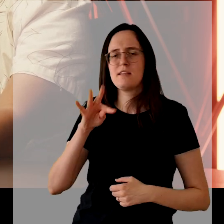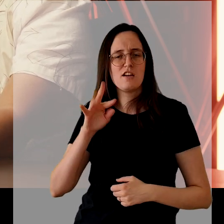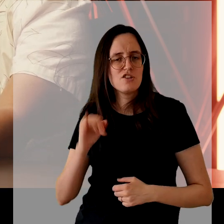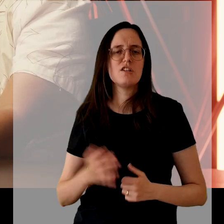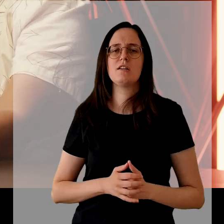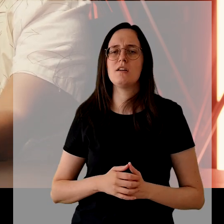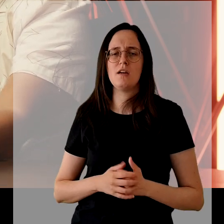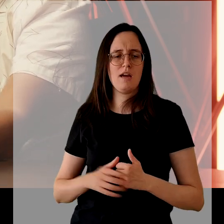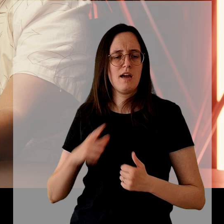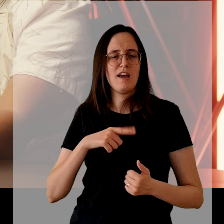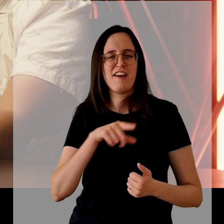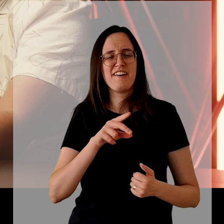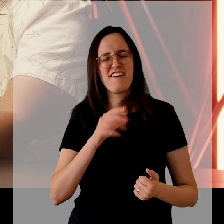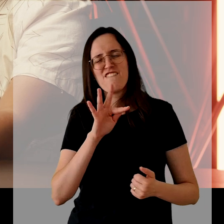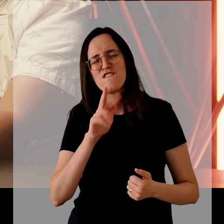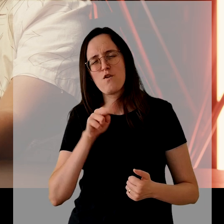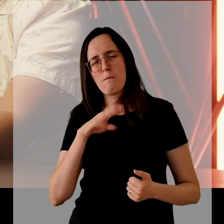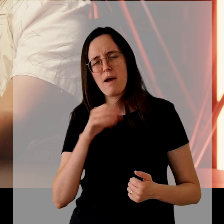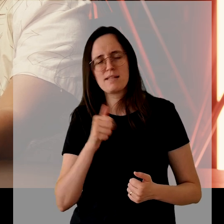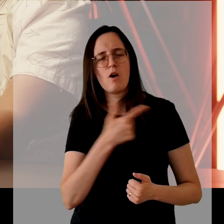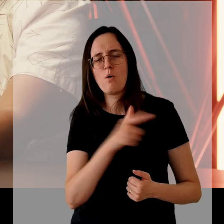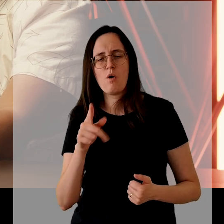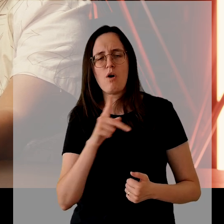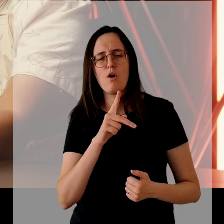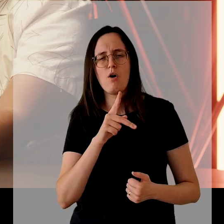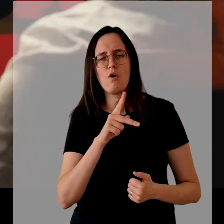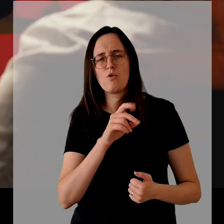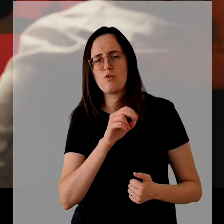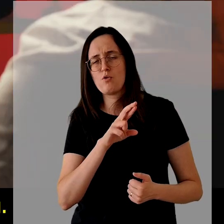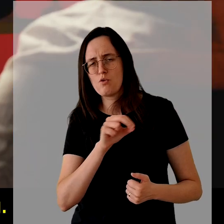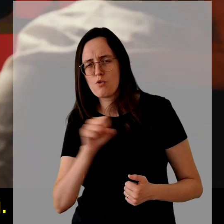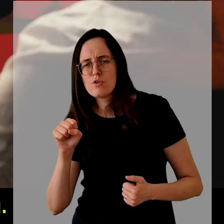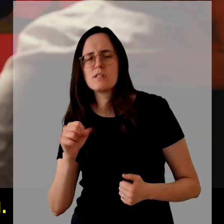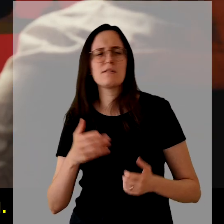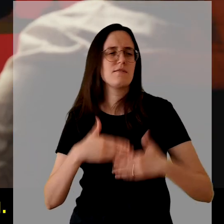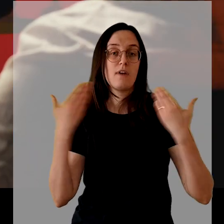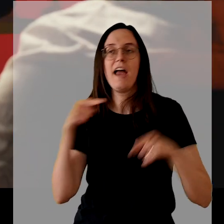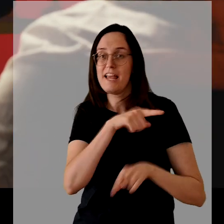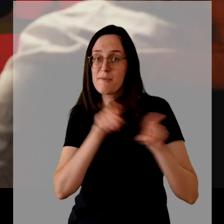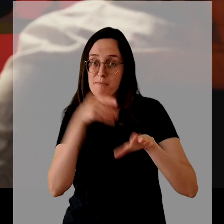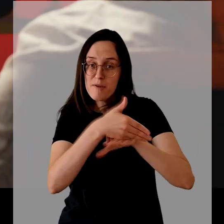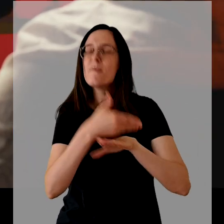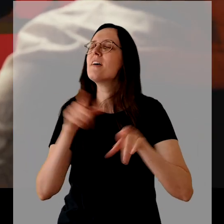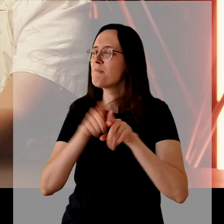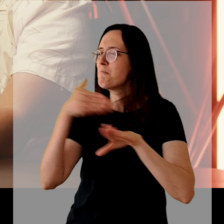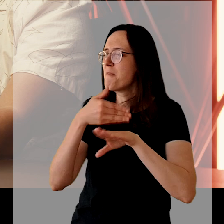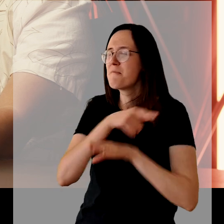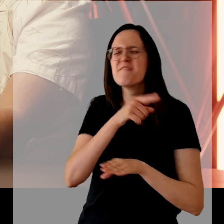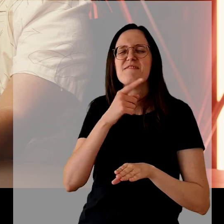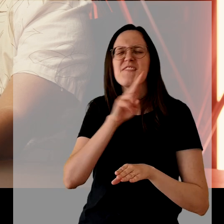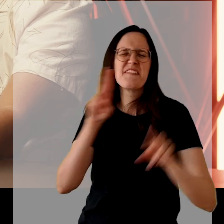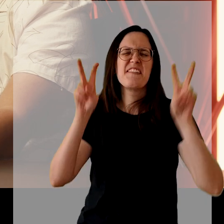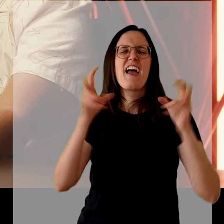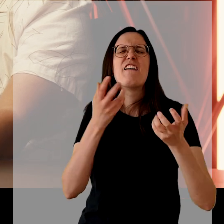Santi, o Fumaça, o Cruz, que era o elétrico. Legal, o Fumaça também participou. O Fumaça também. Legal. Todo mundo